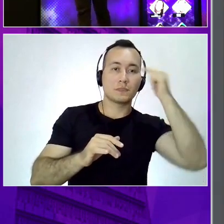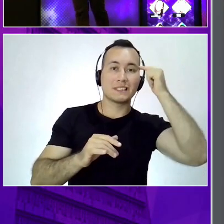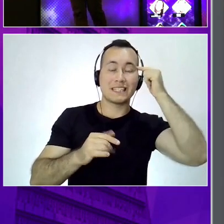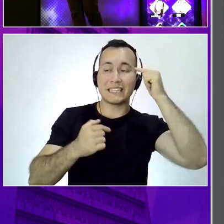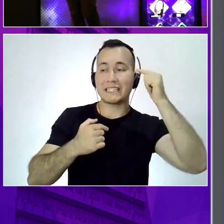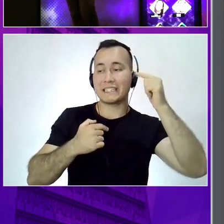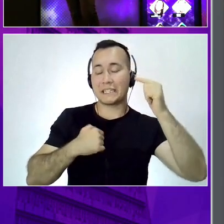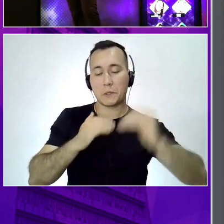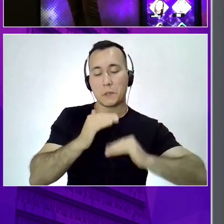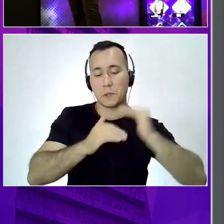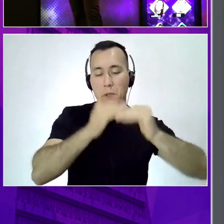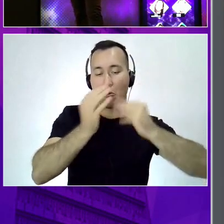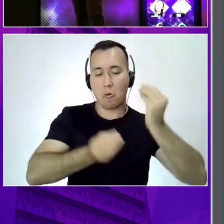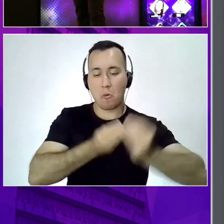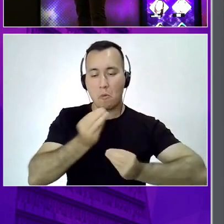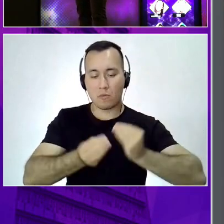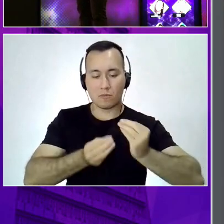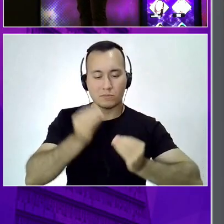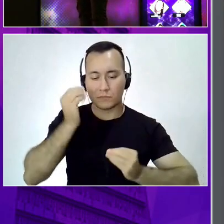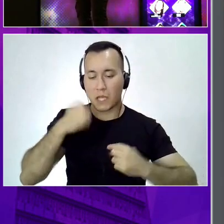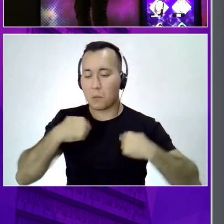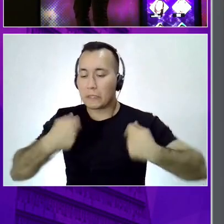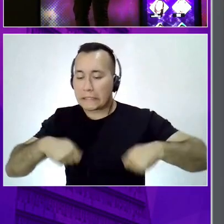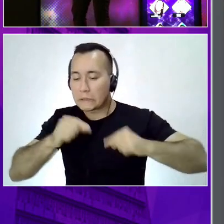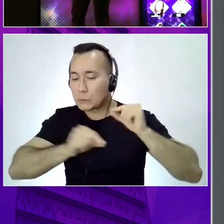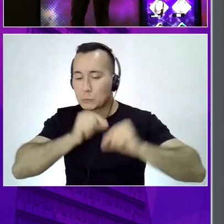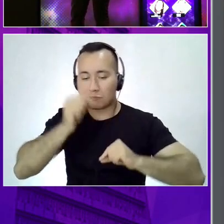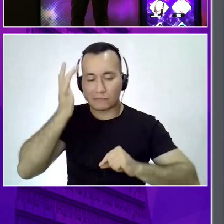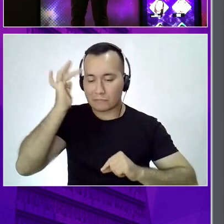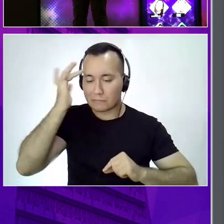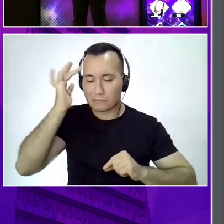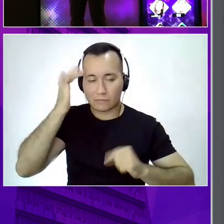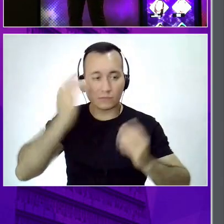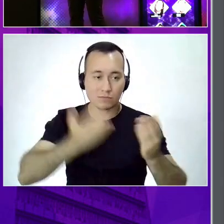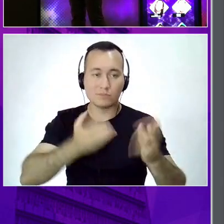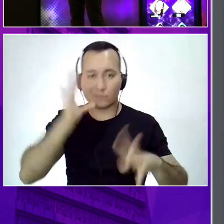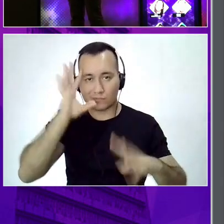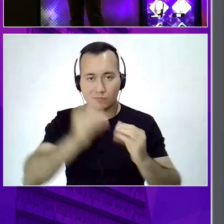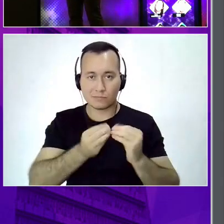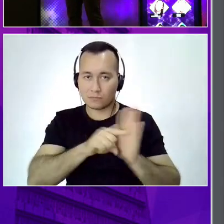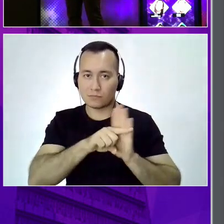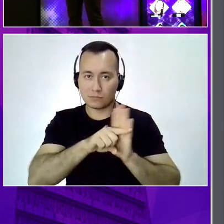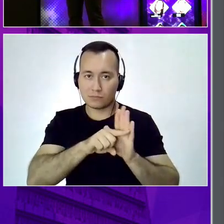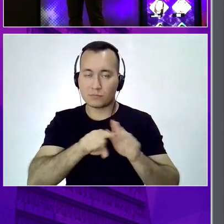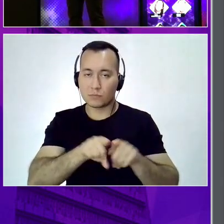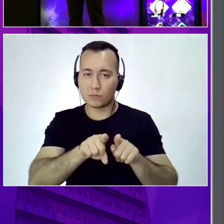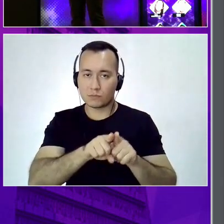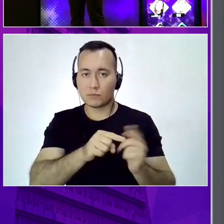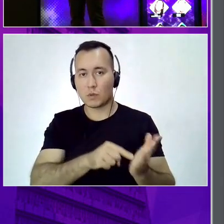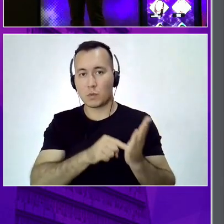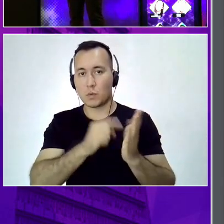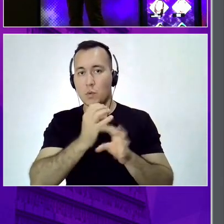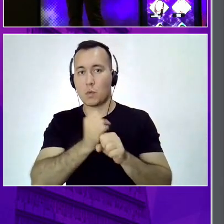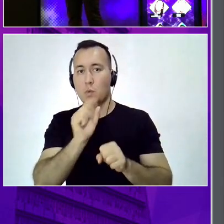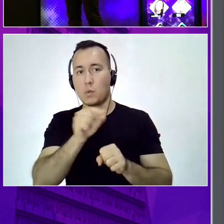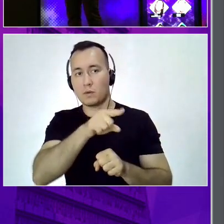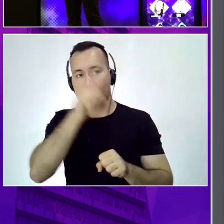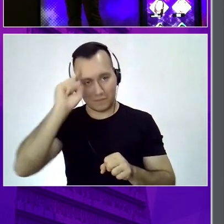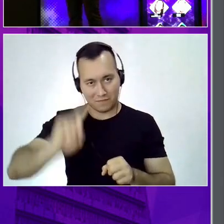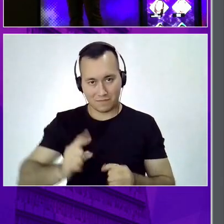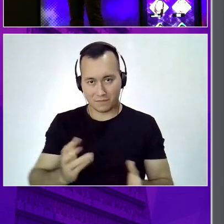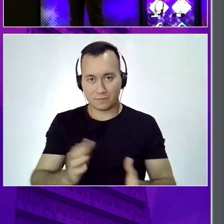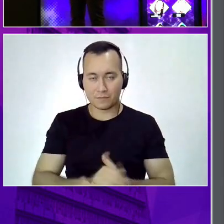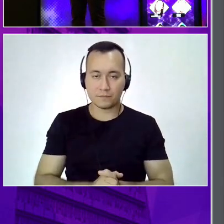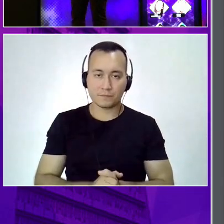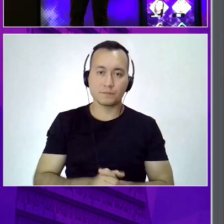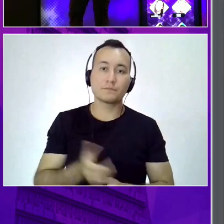olha sobre aonde elas acreditam que os seres humanos são melhores, um deles é oferecer